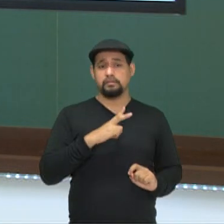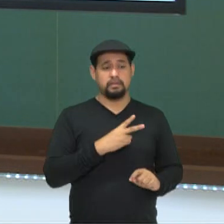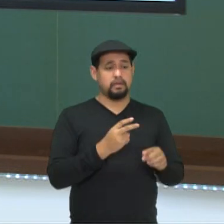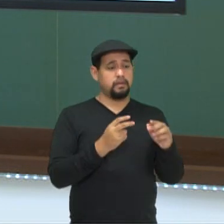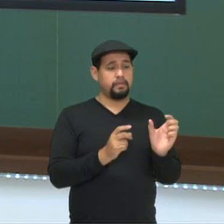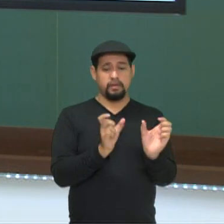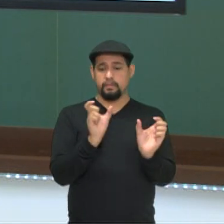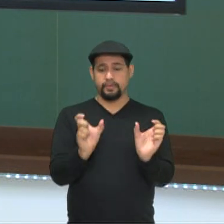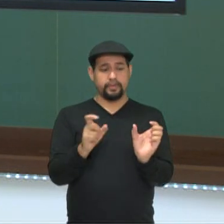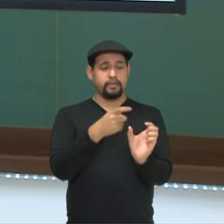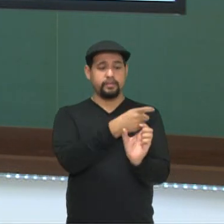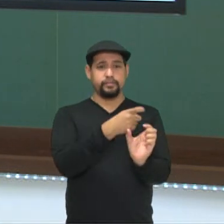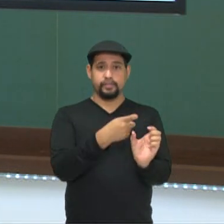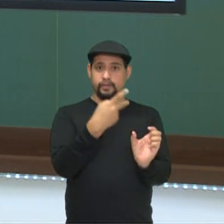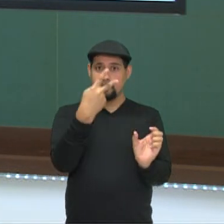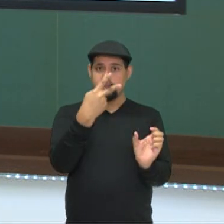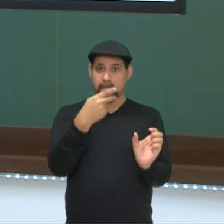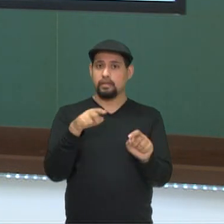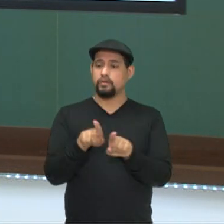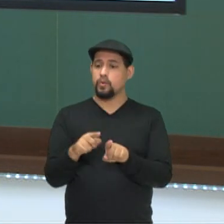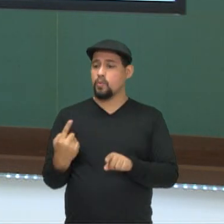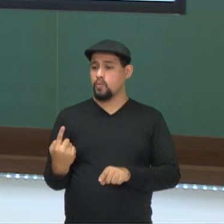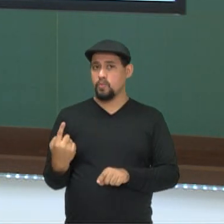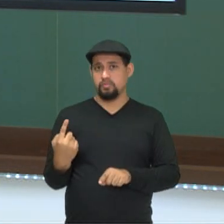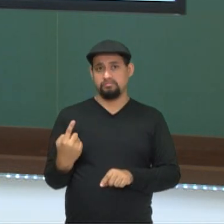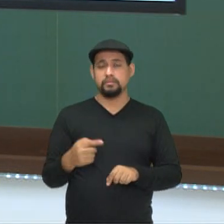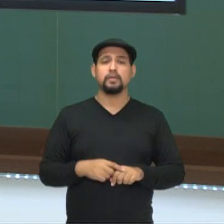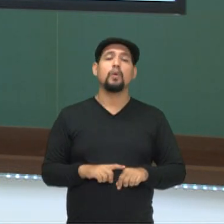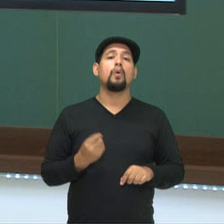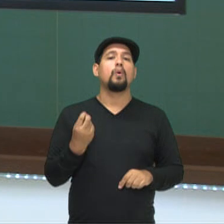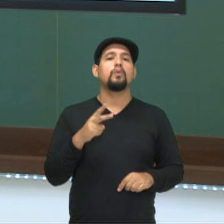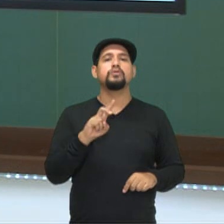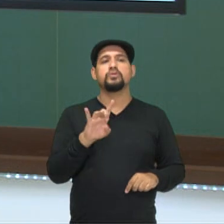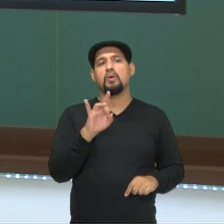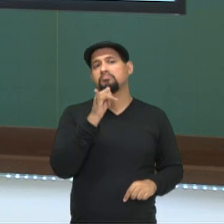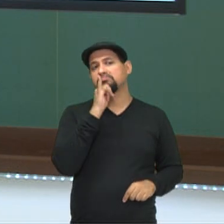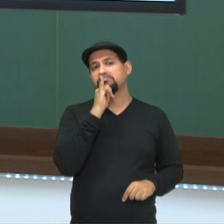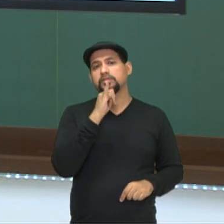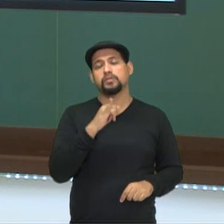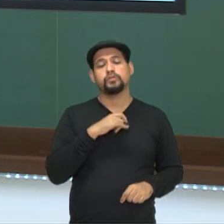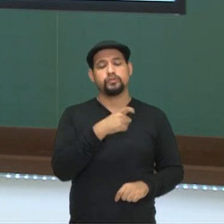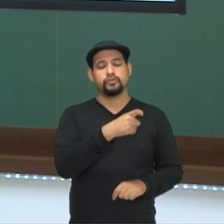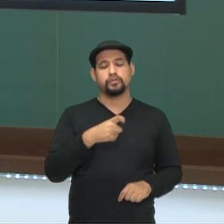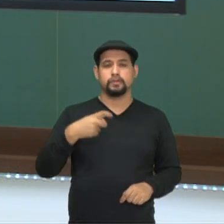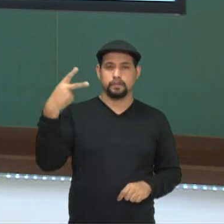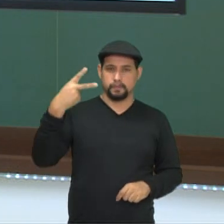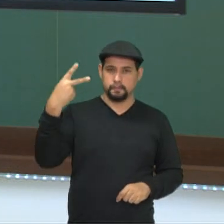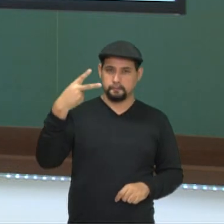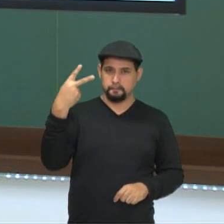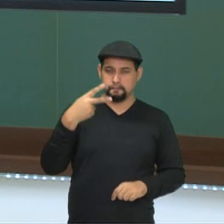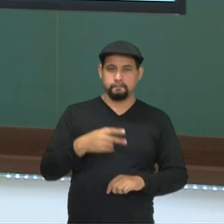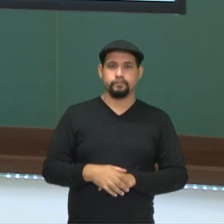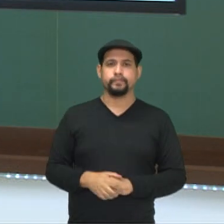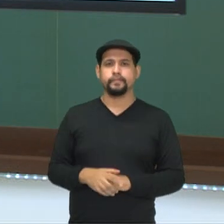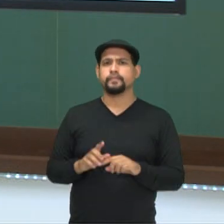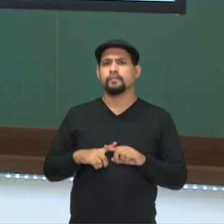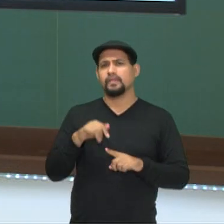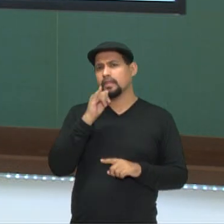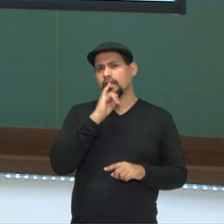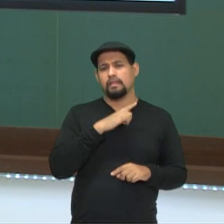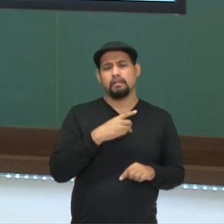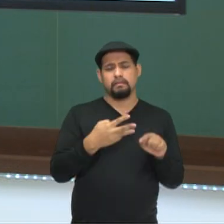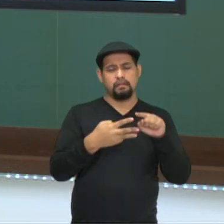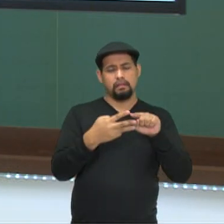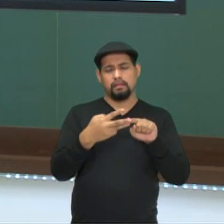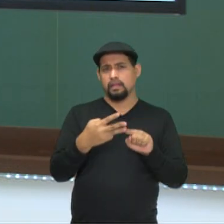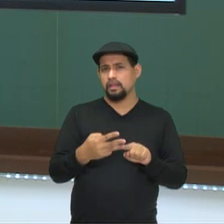2x ao quadrado e um em um outro né ou apenas o termo x ao quadrado Ok então em vez